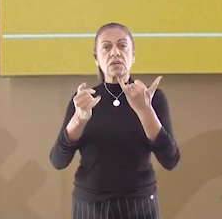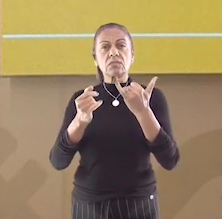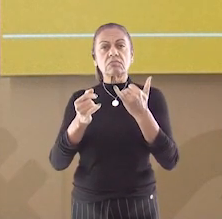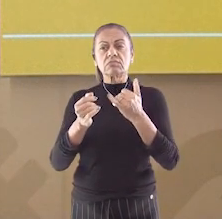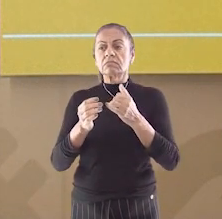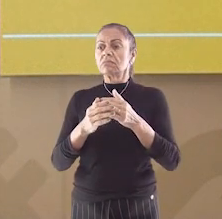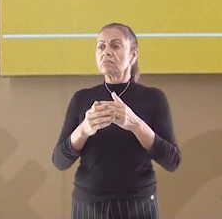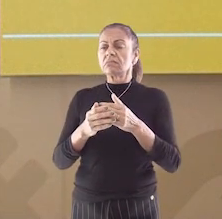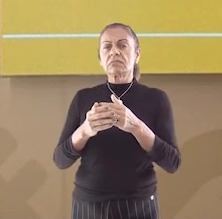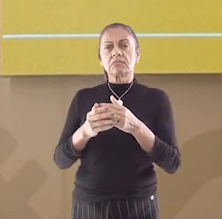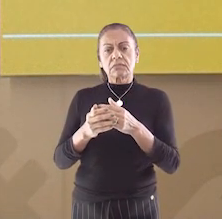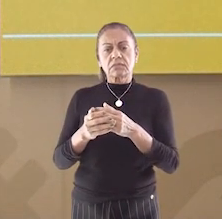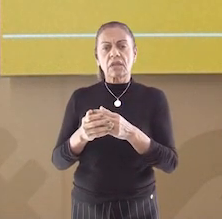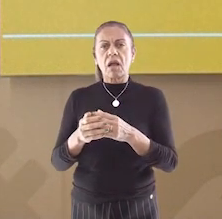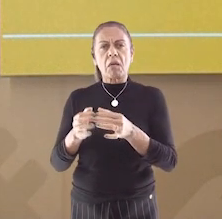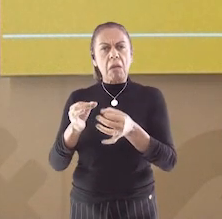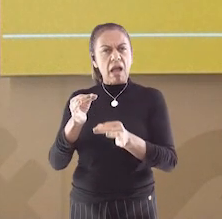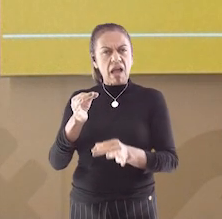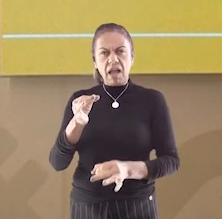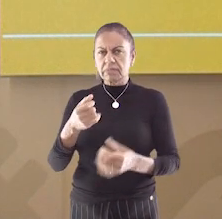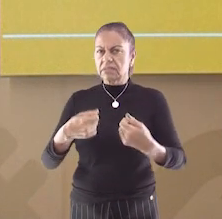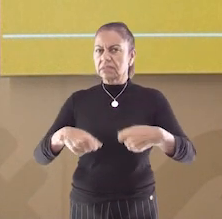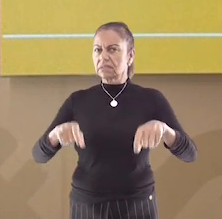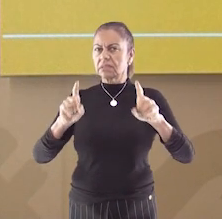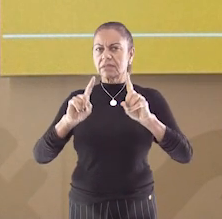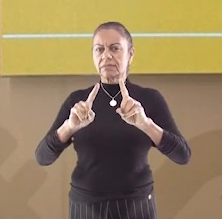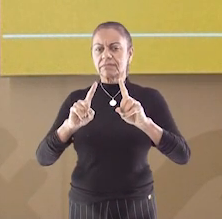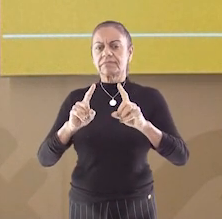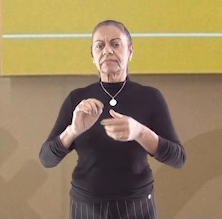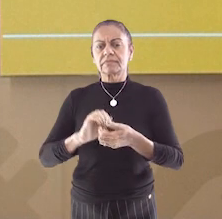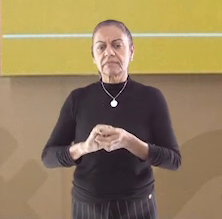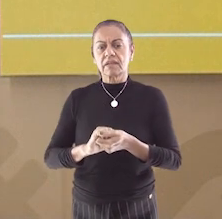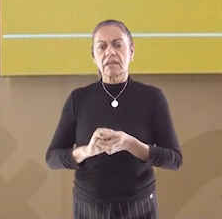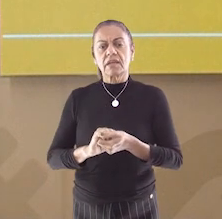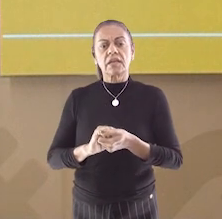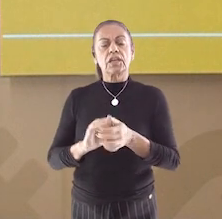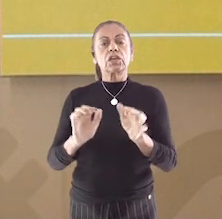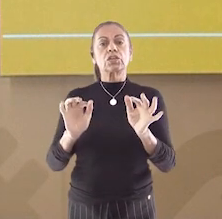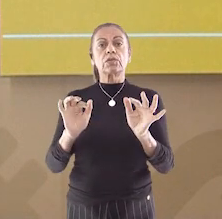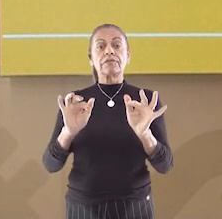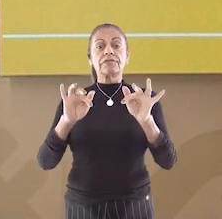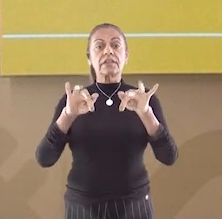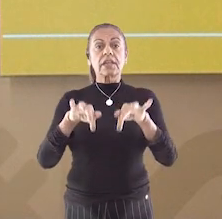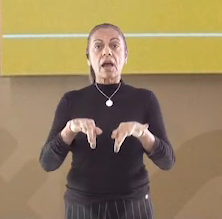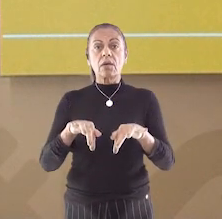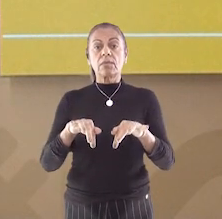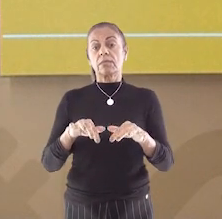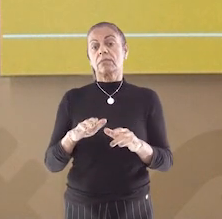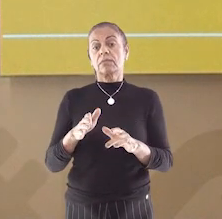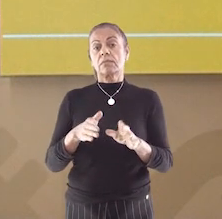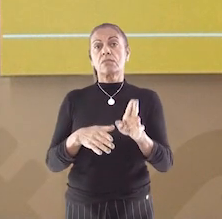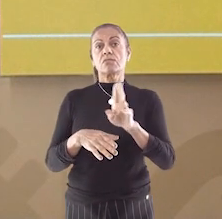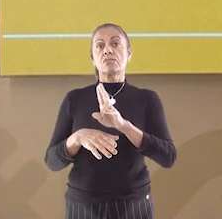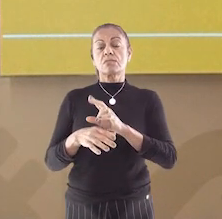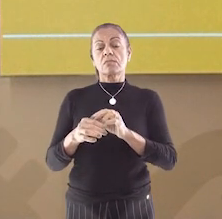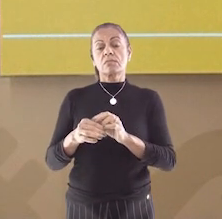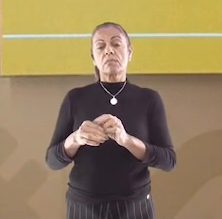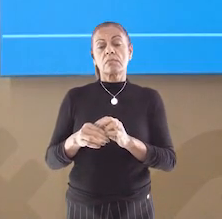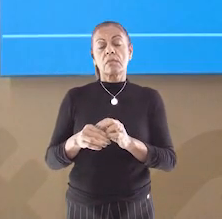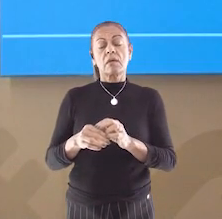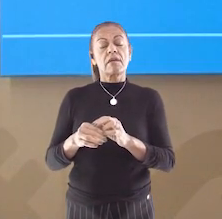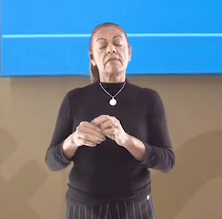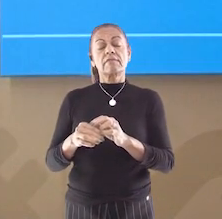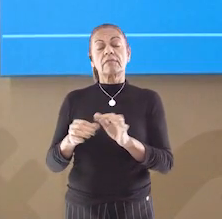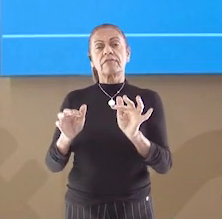bem pequena. Ela explica a informação de maneira mais direta, sem muito rodeio. E ao